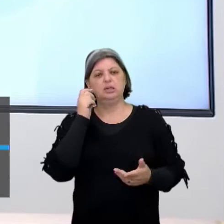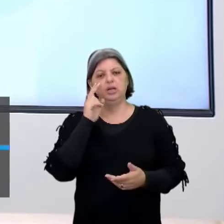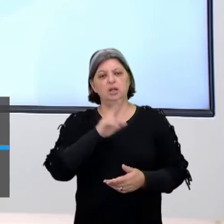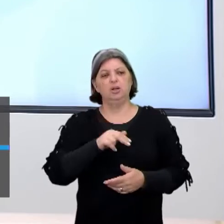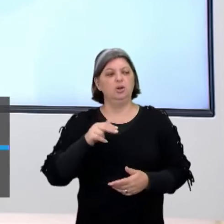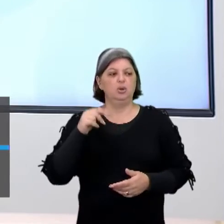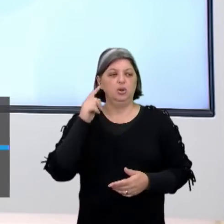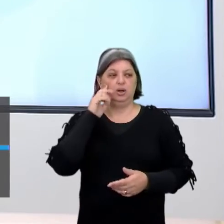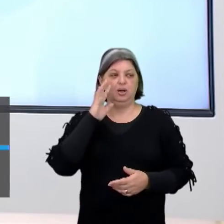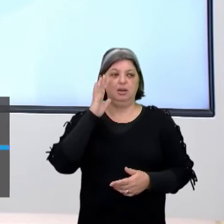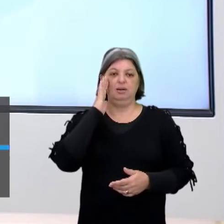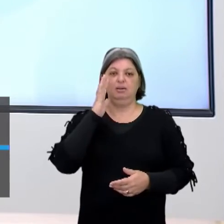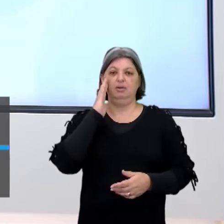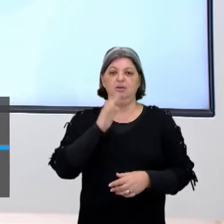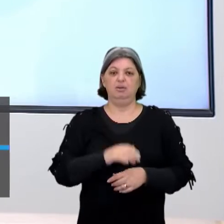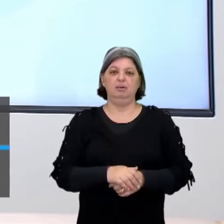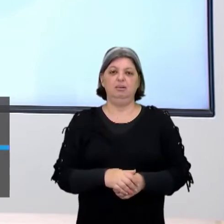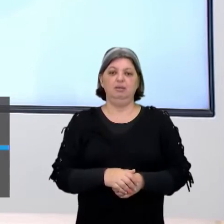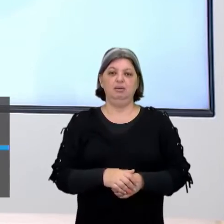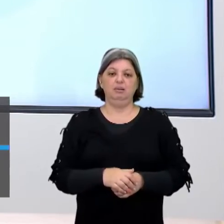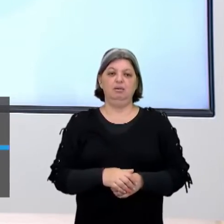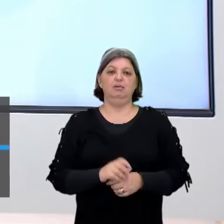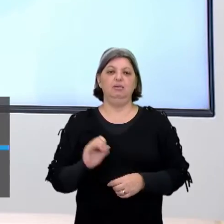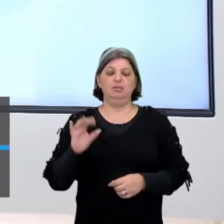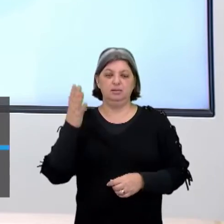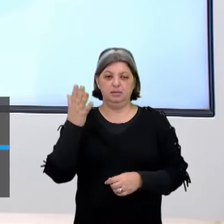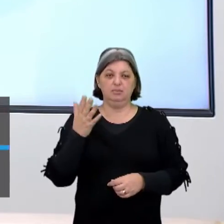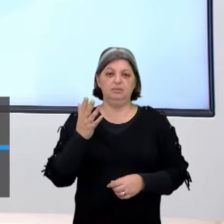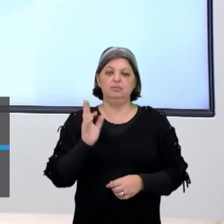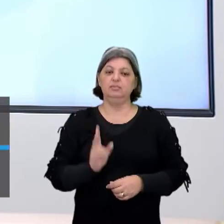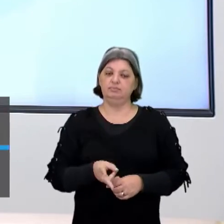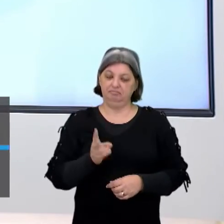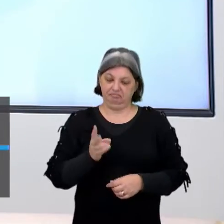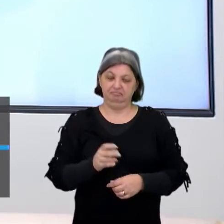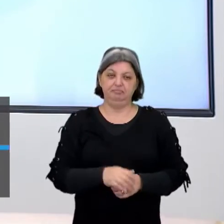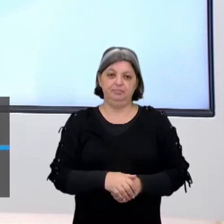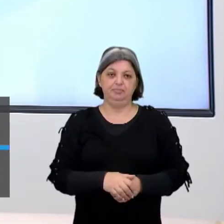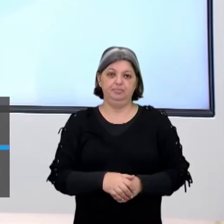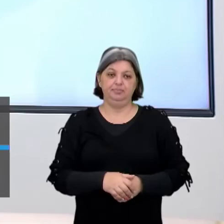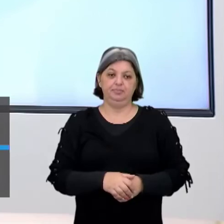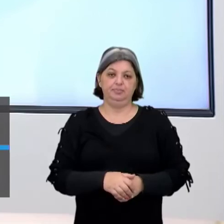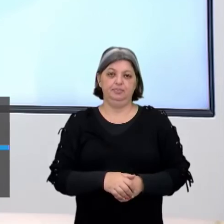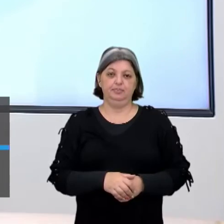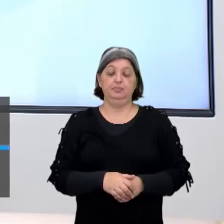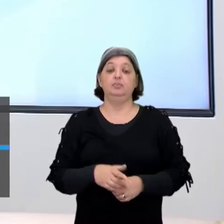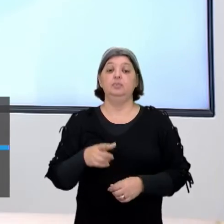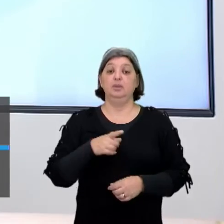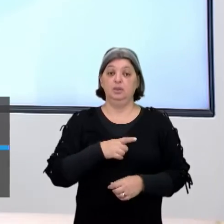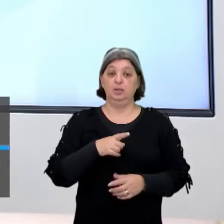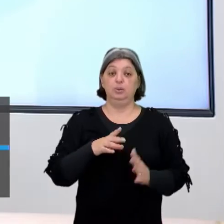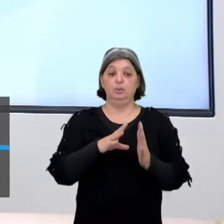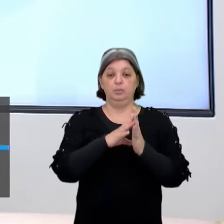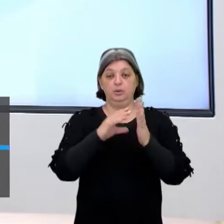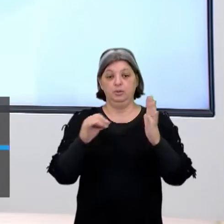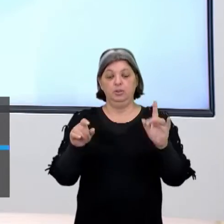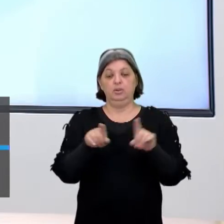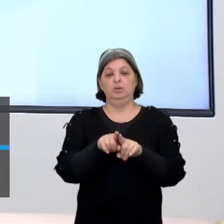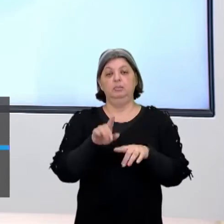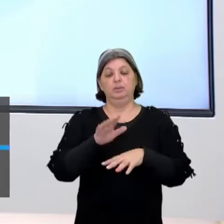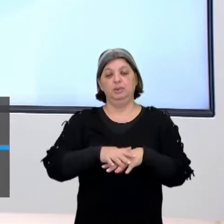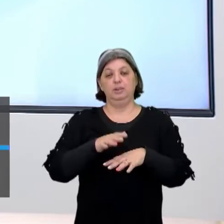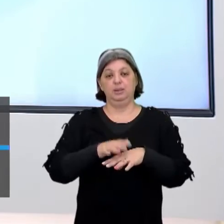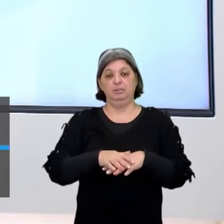um modelo de regressão linear, mas acontece com certeza. Tudo bem? Existe um modelo matemático para regressão. Ô, professor,